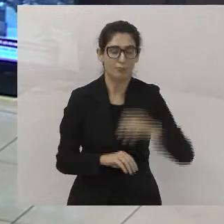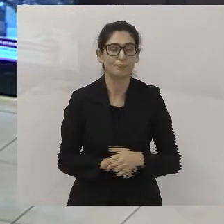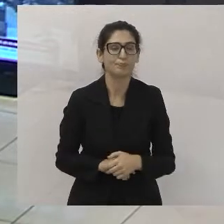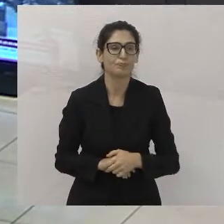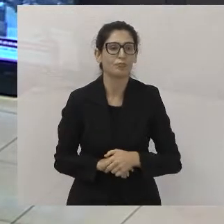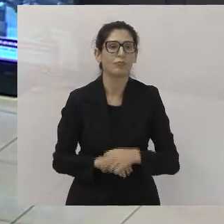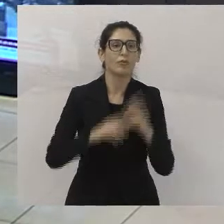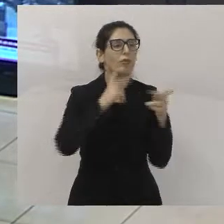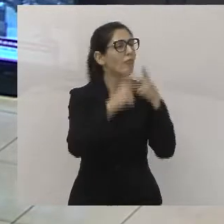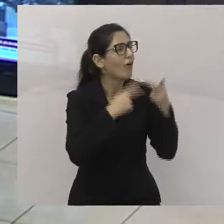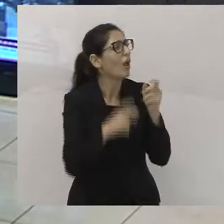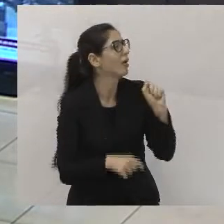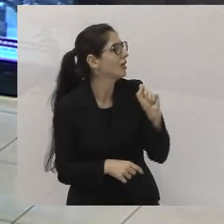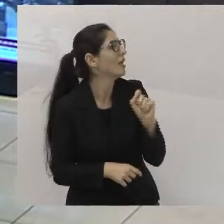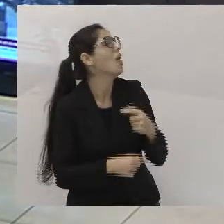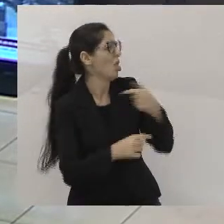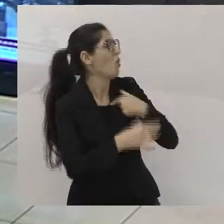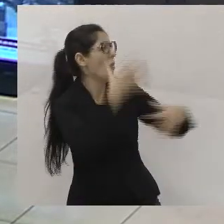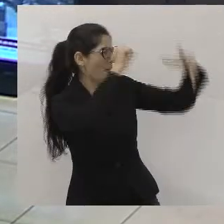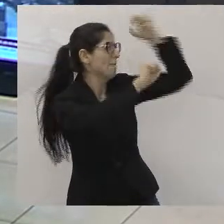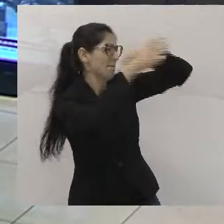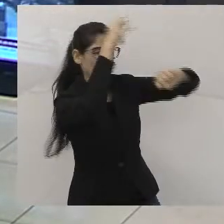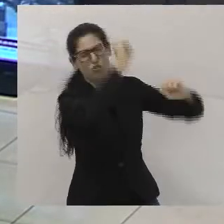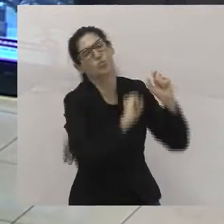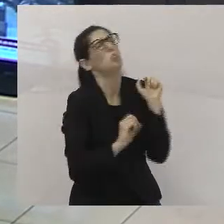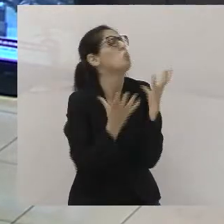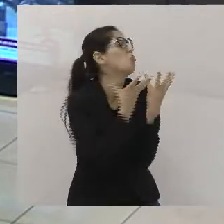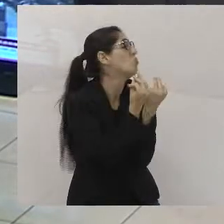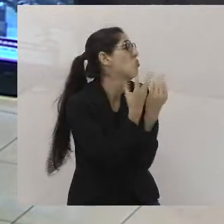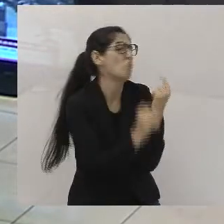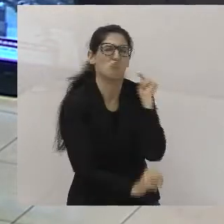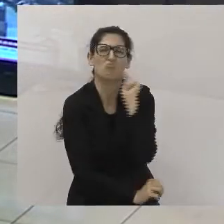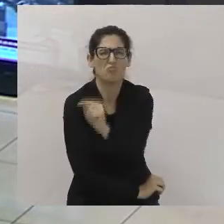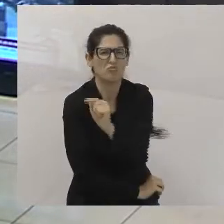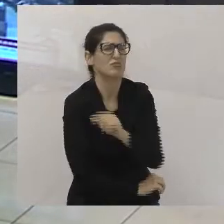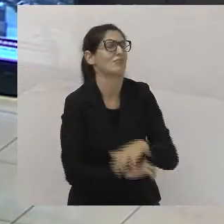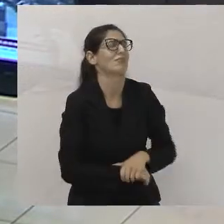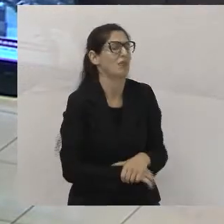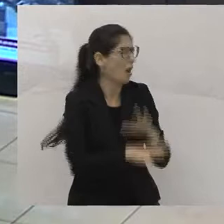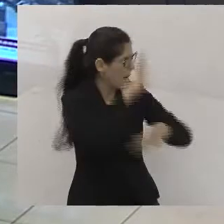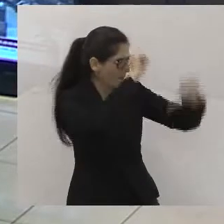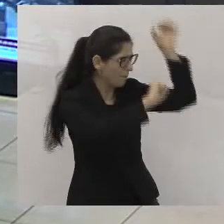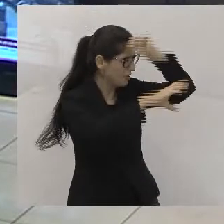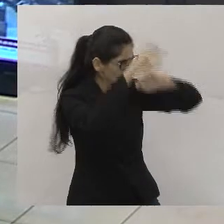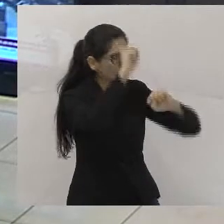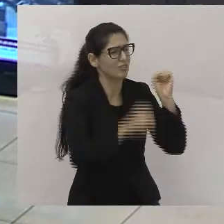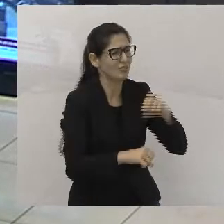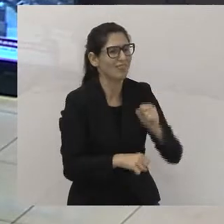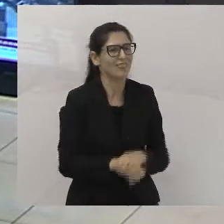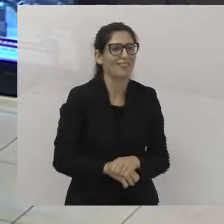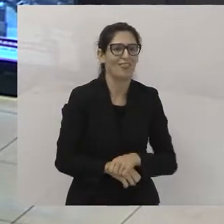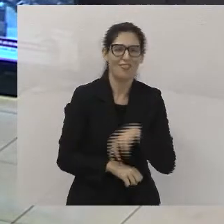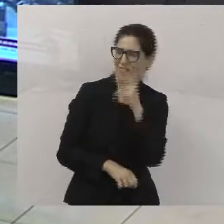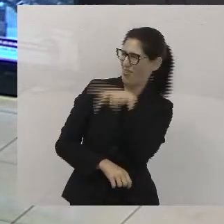eu tenho aprendido muito com você aqui nessa casa né sempre me intitula como seu professor quer dizer e todo dia